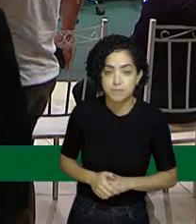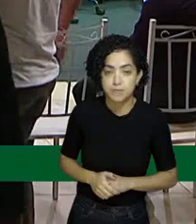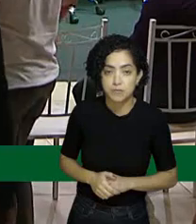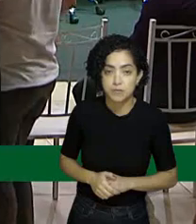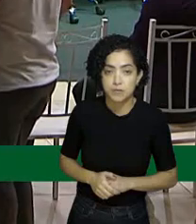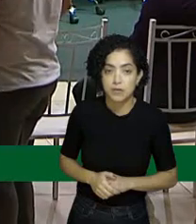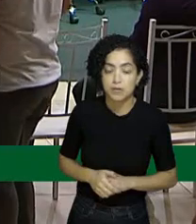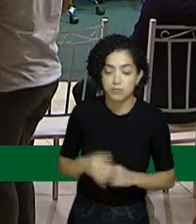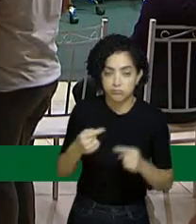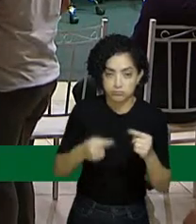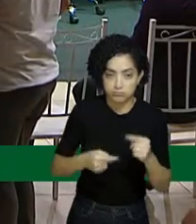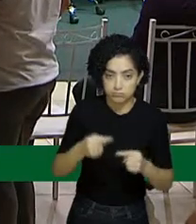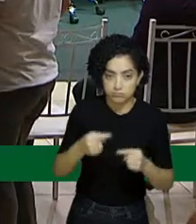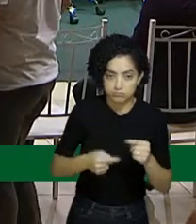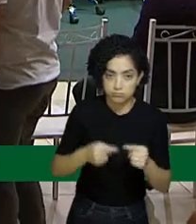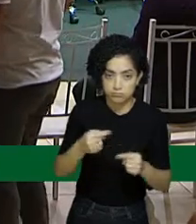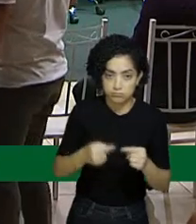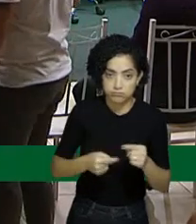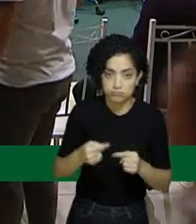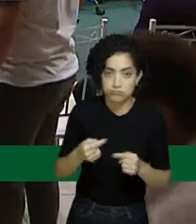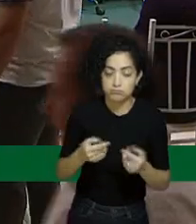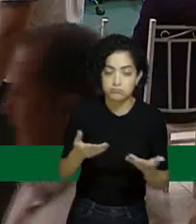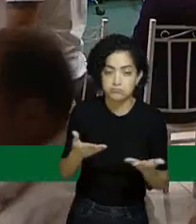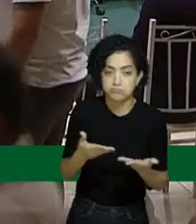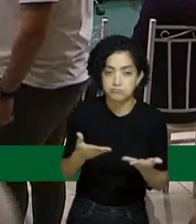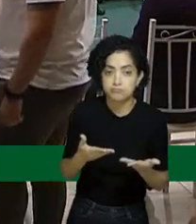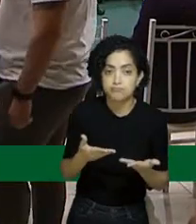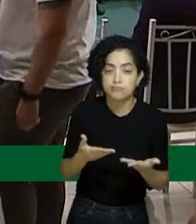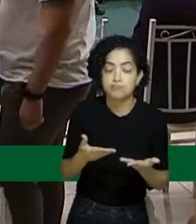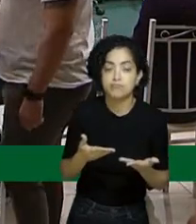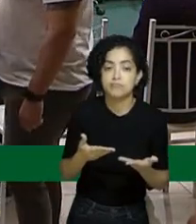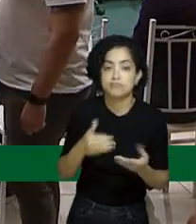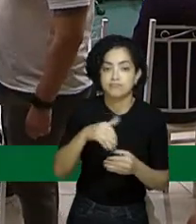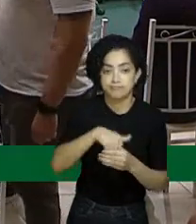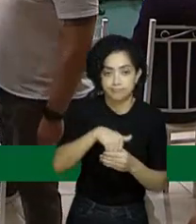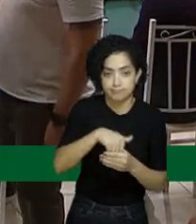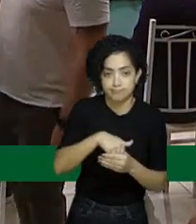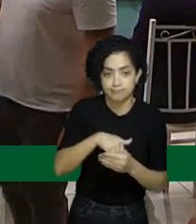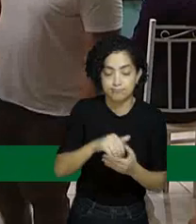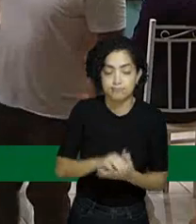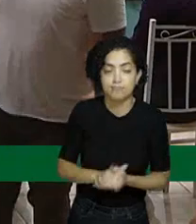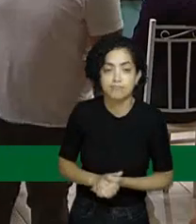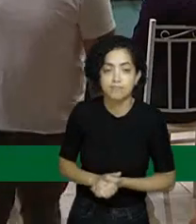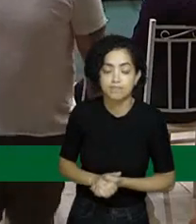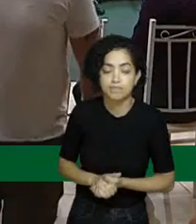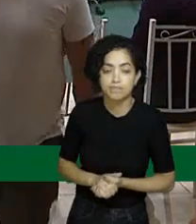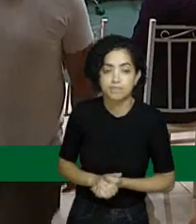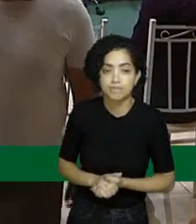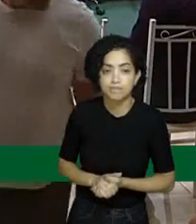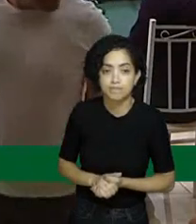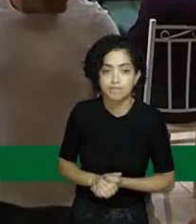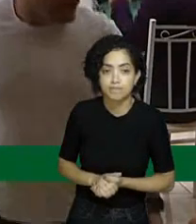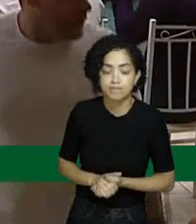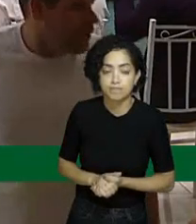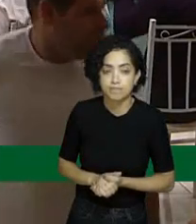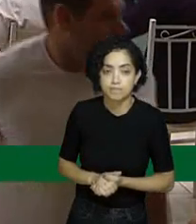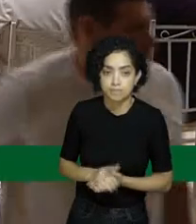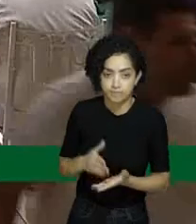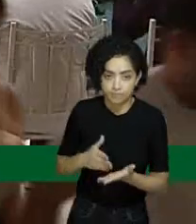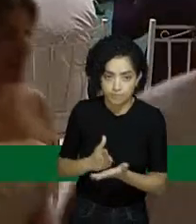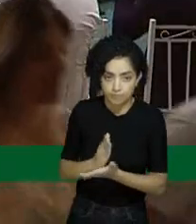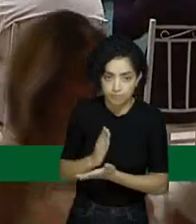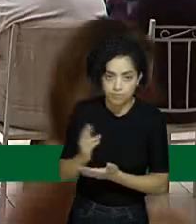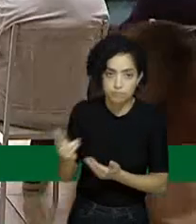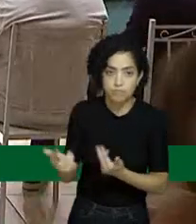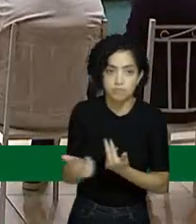Em discussão. Não havendo quem queira discutir, em votação. Deputados que aprovam, permaneçam como se encontram. Aprovado